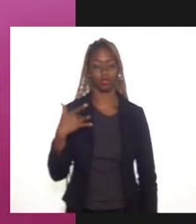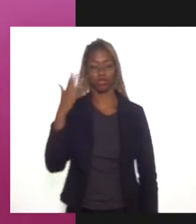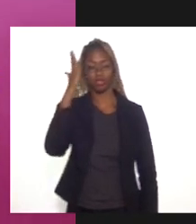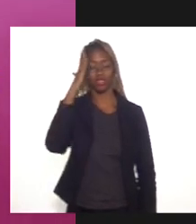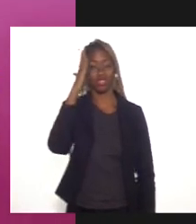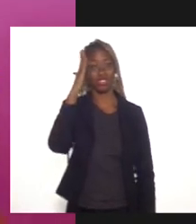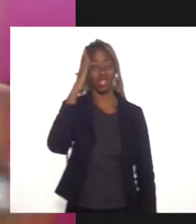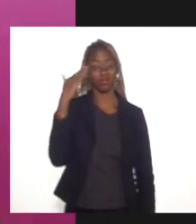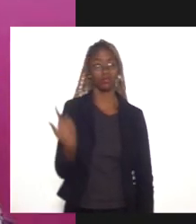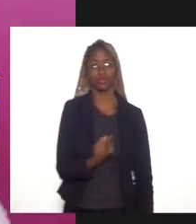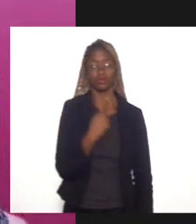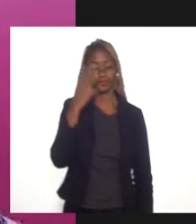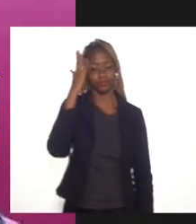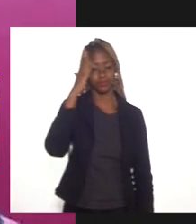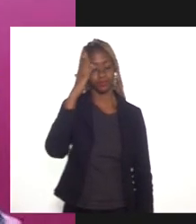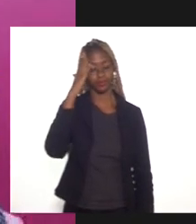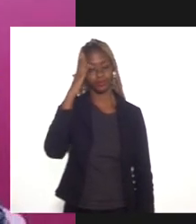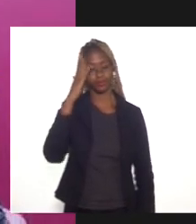que